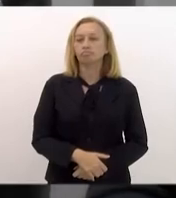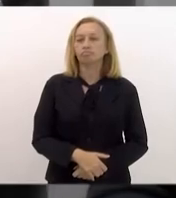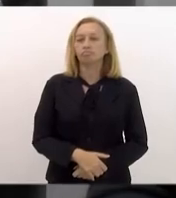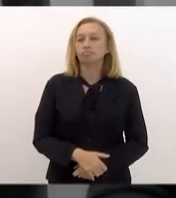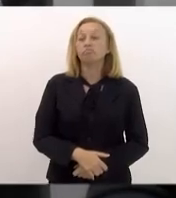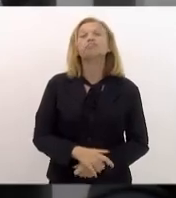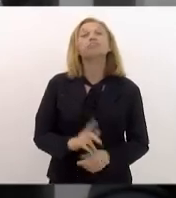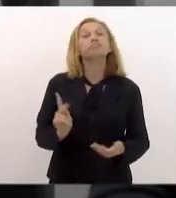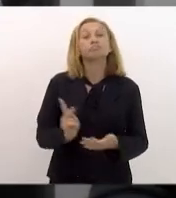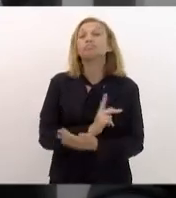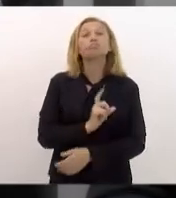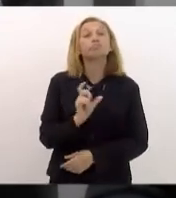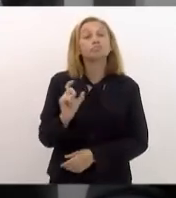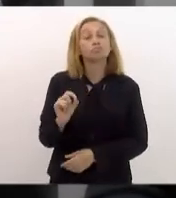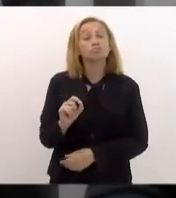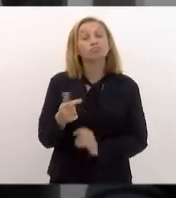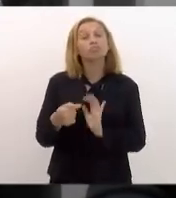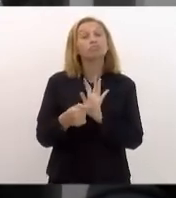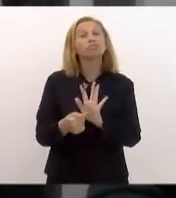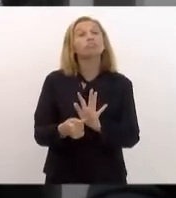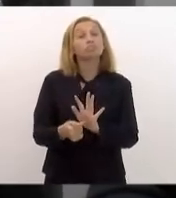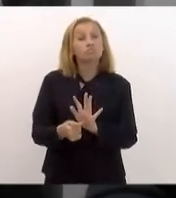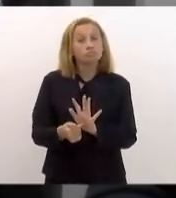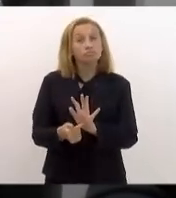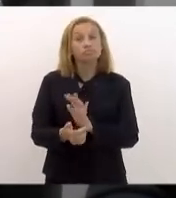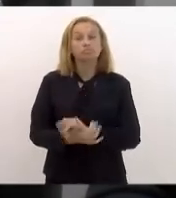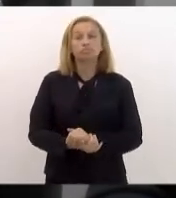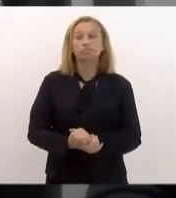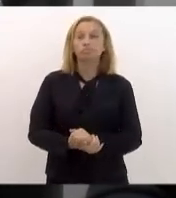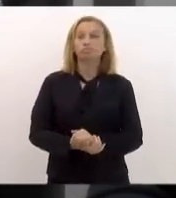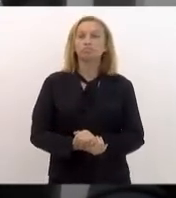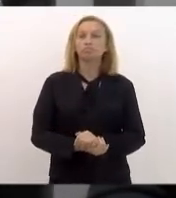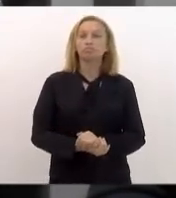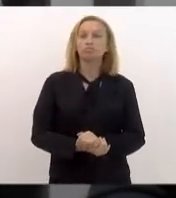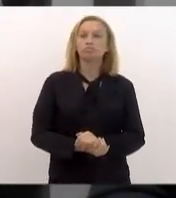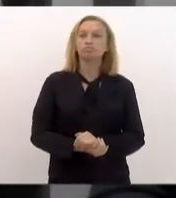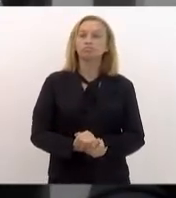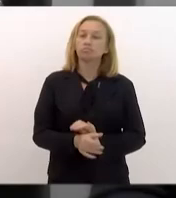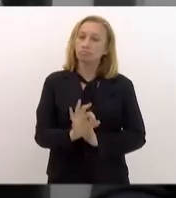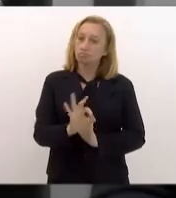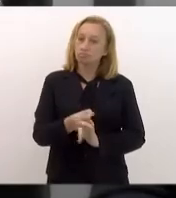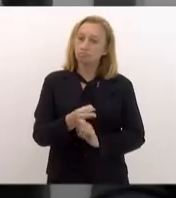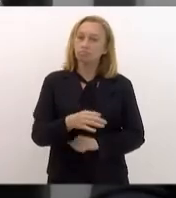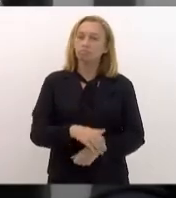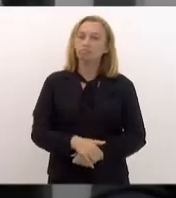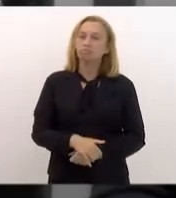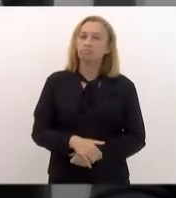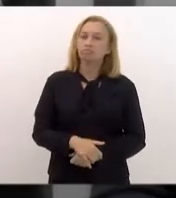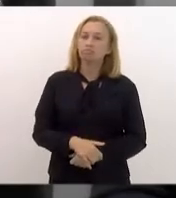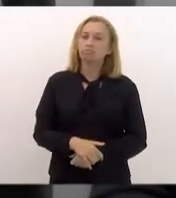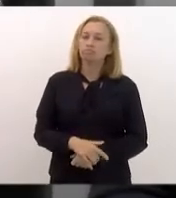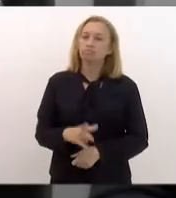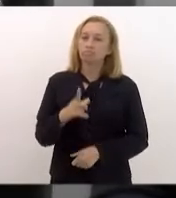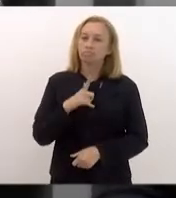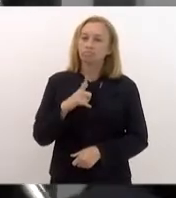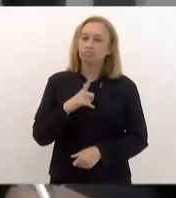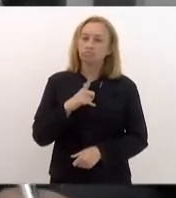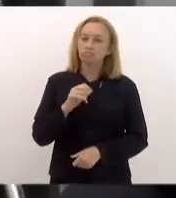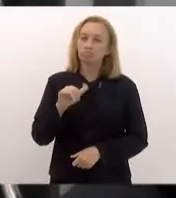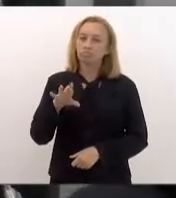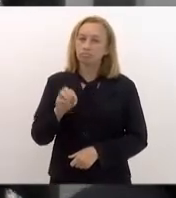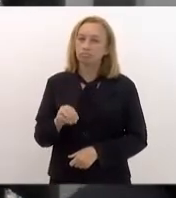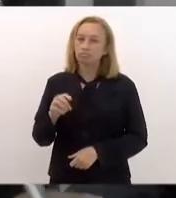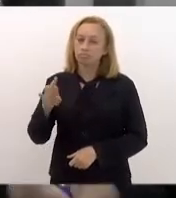o que acontece? Mostrando que é viável existir o arco